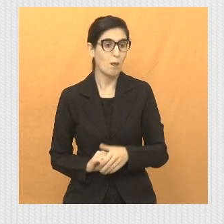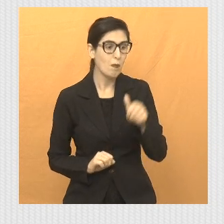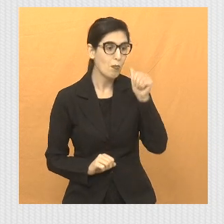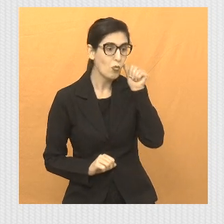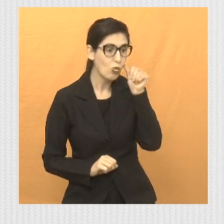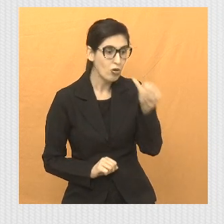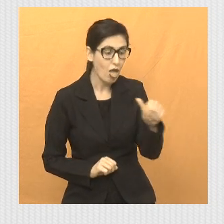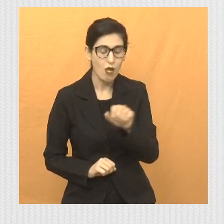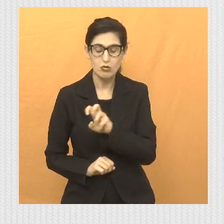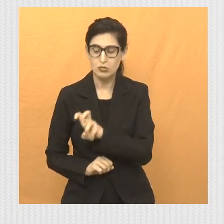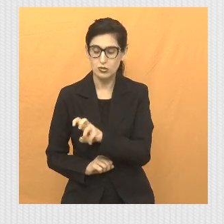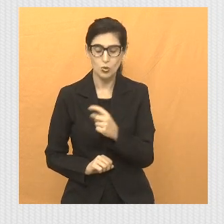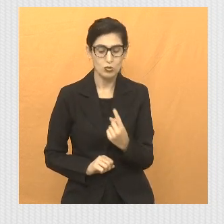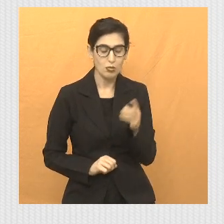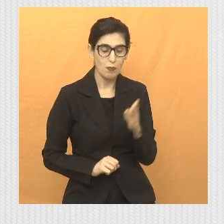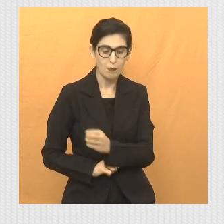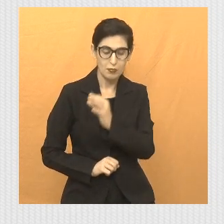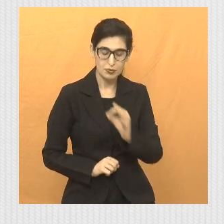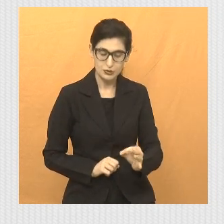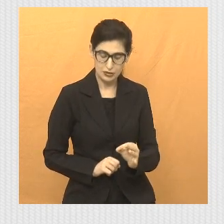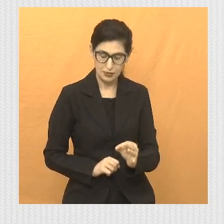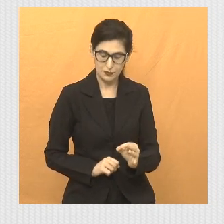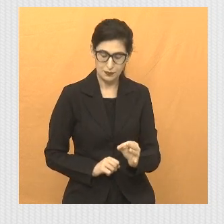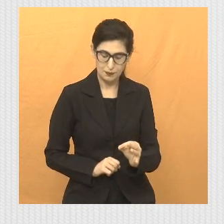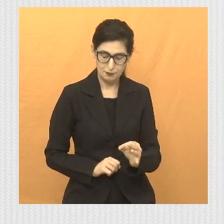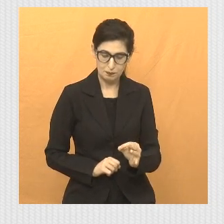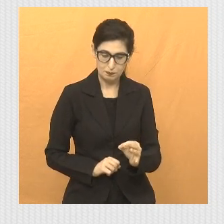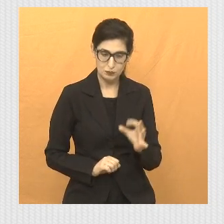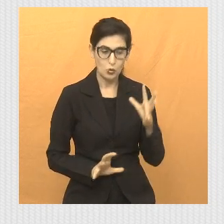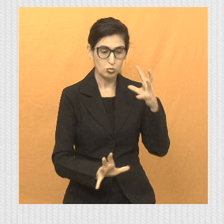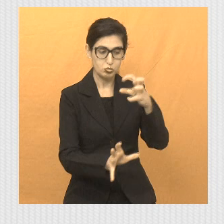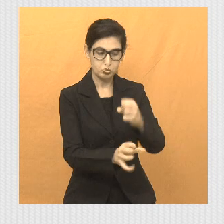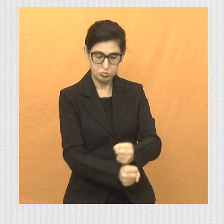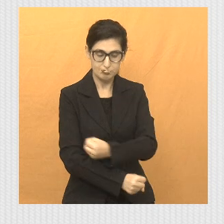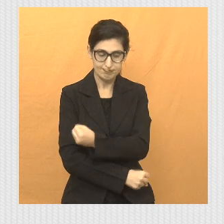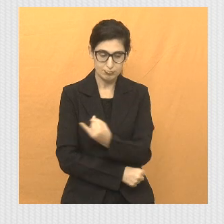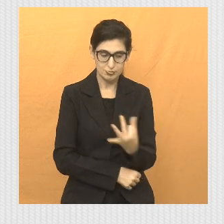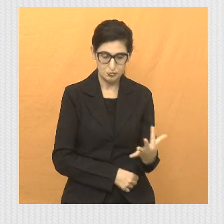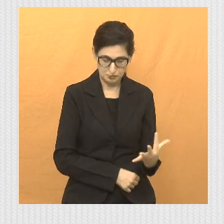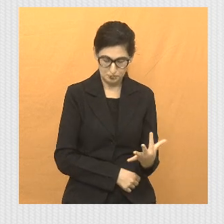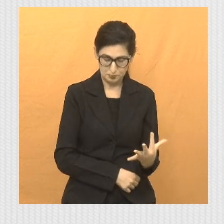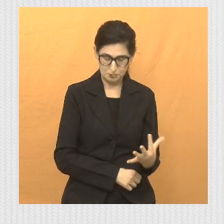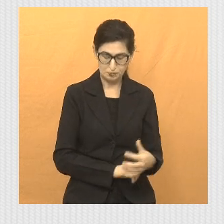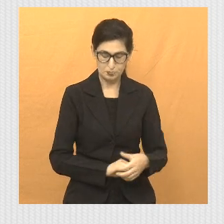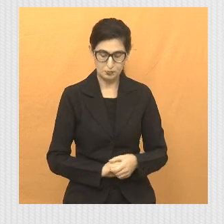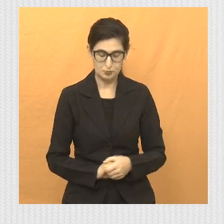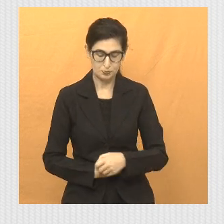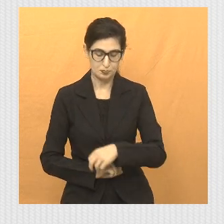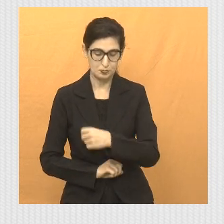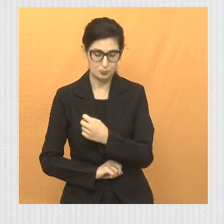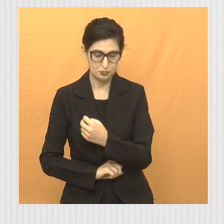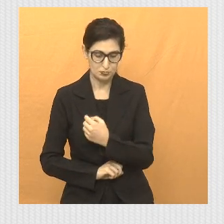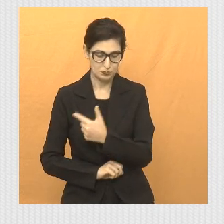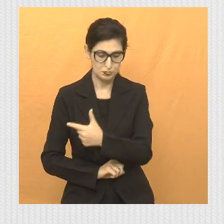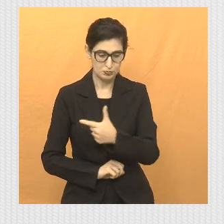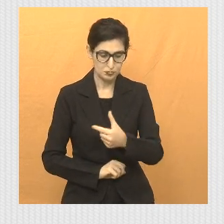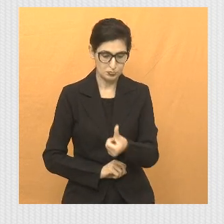com 51% da população total, com